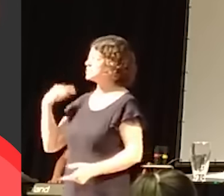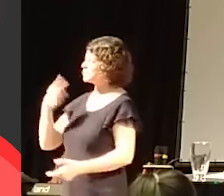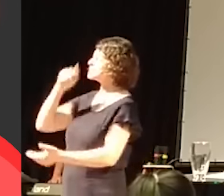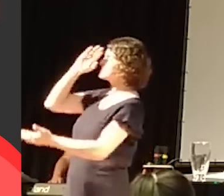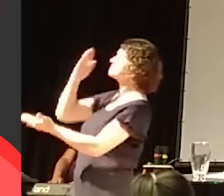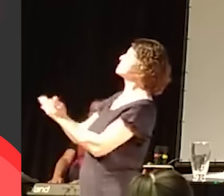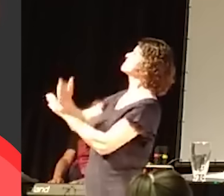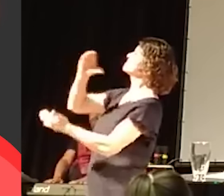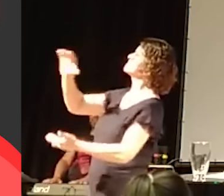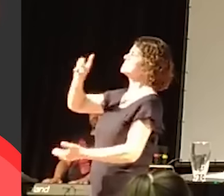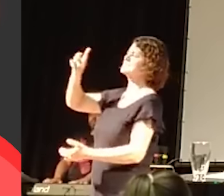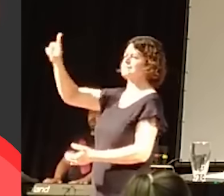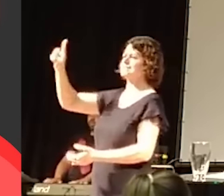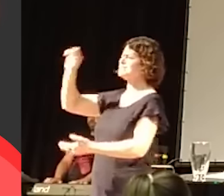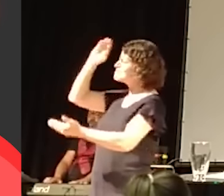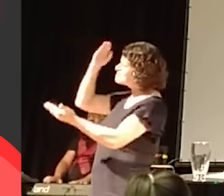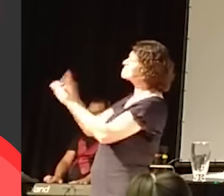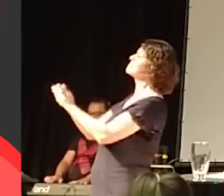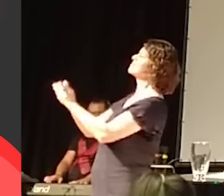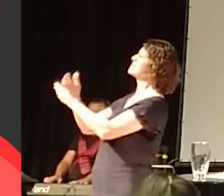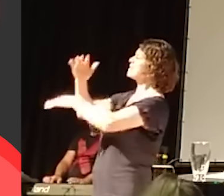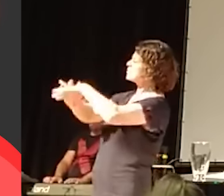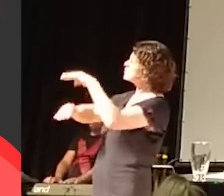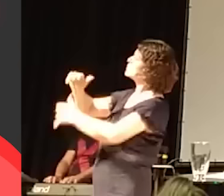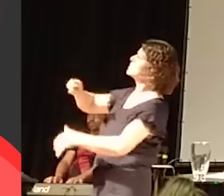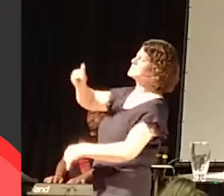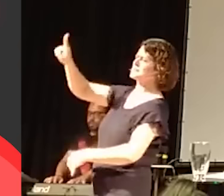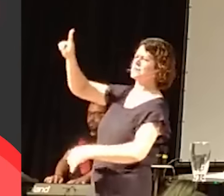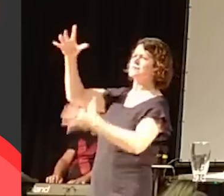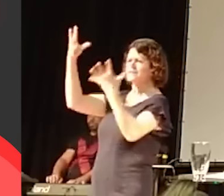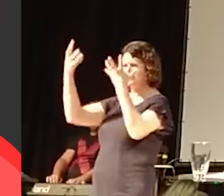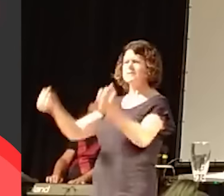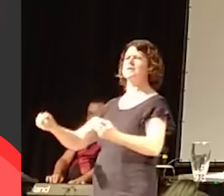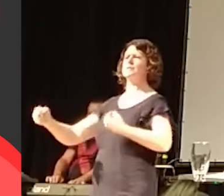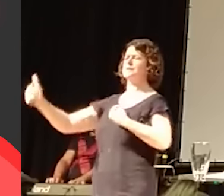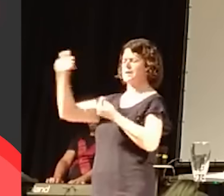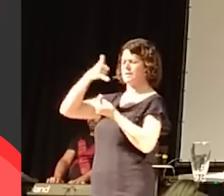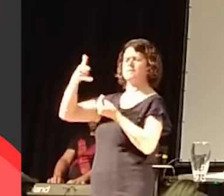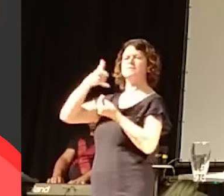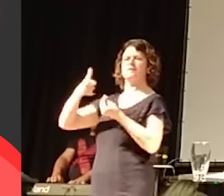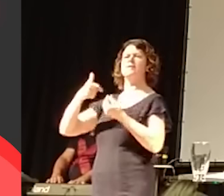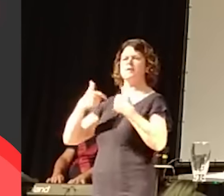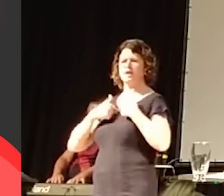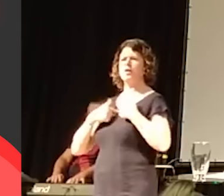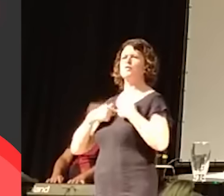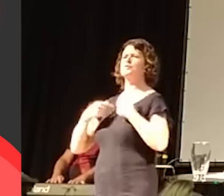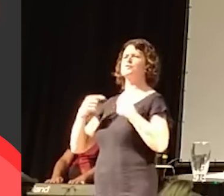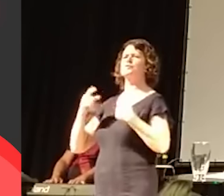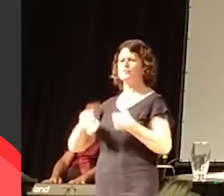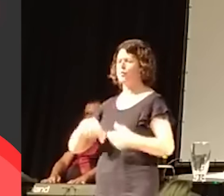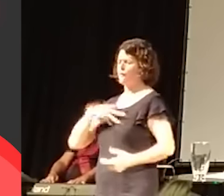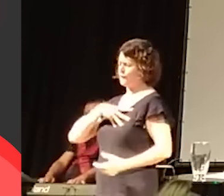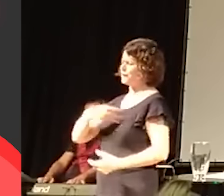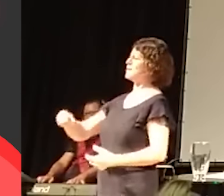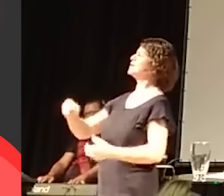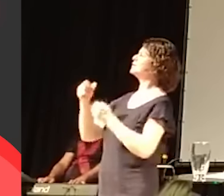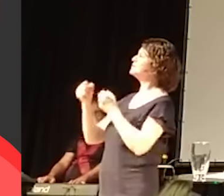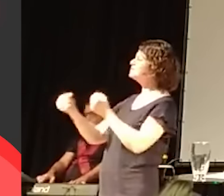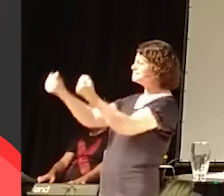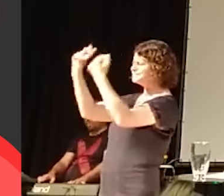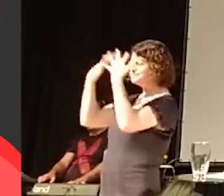confiamos e nela Nós tomamos sobre as nossas cabeças e dizemos eu sou bendito do Senhor